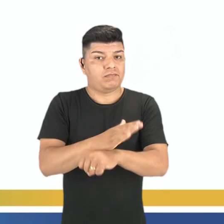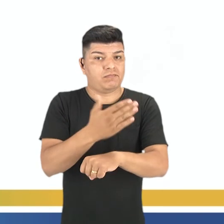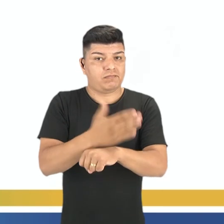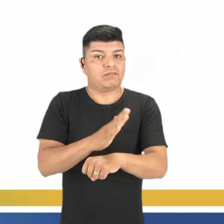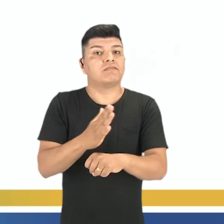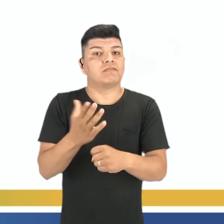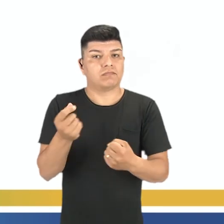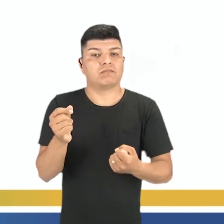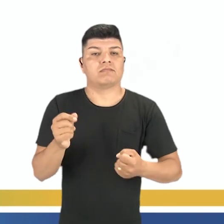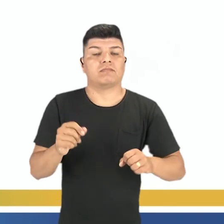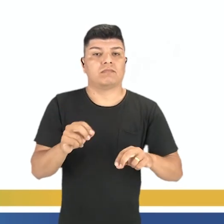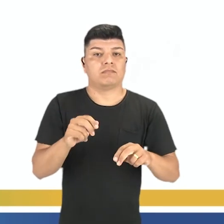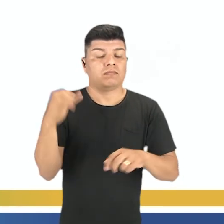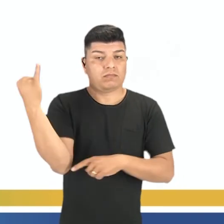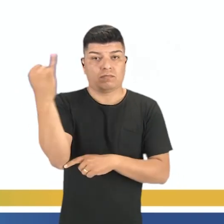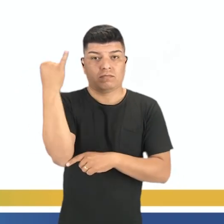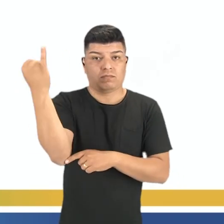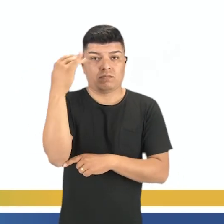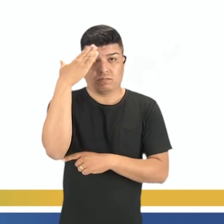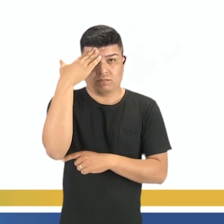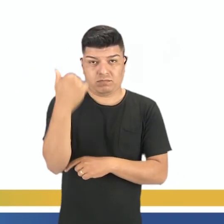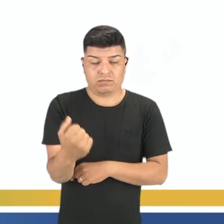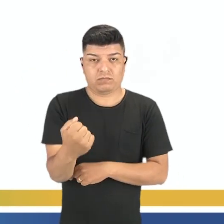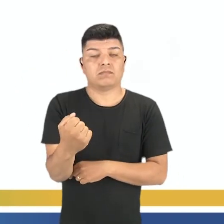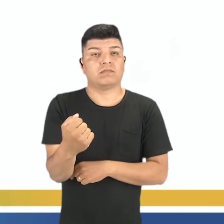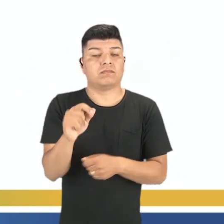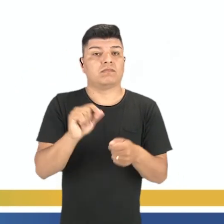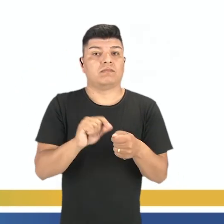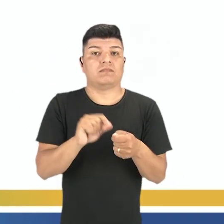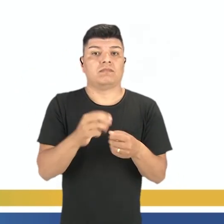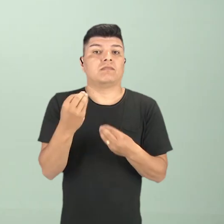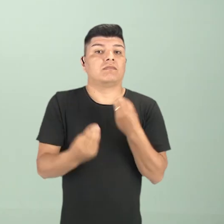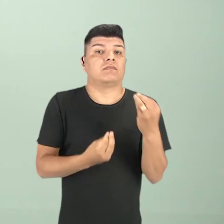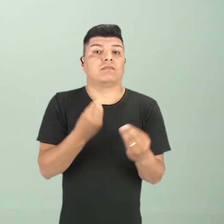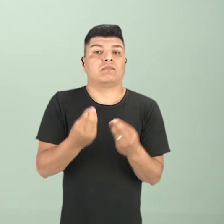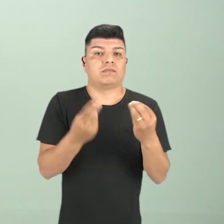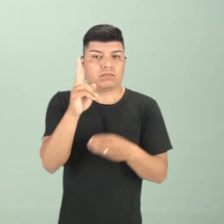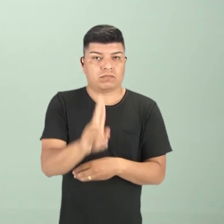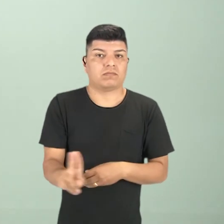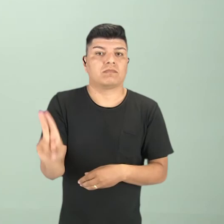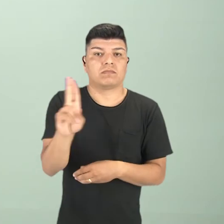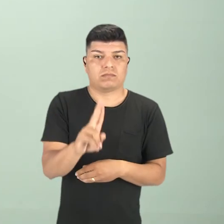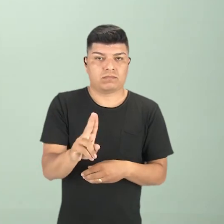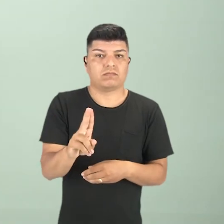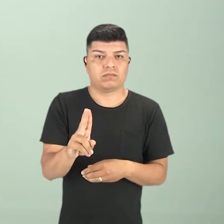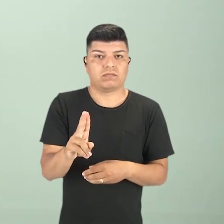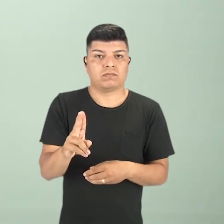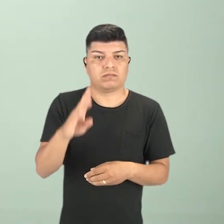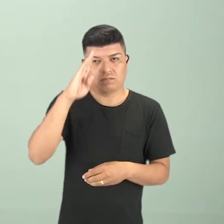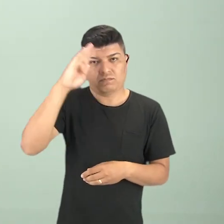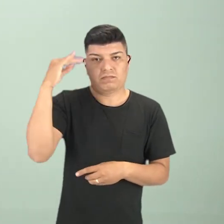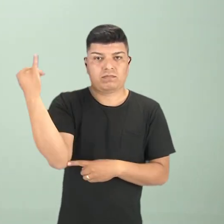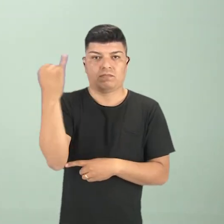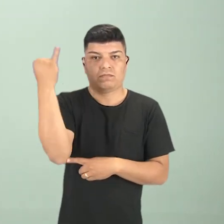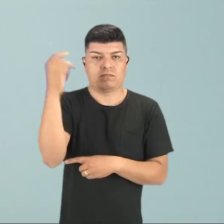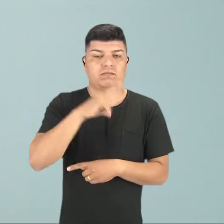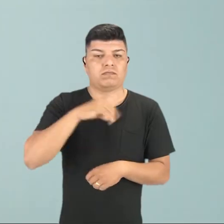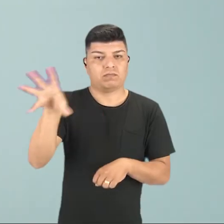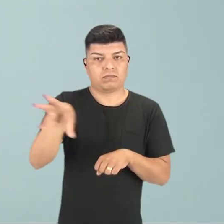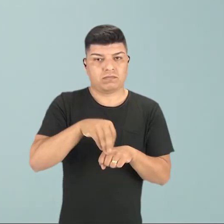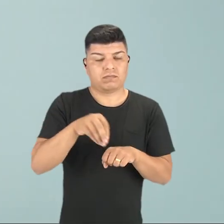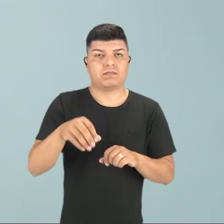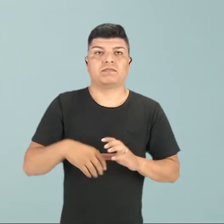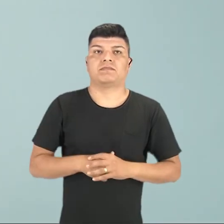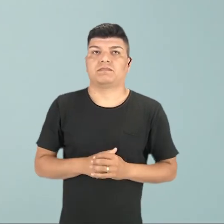resistência aeróbica para aquela prova, tá? Então, a importância de a gente saber o que vai fazer e como vai trabalhar é